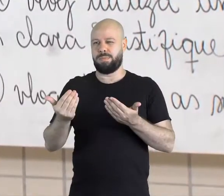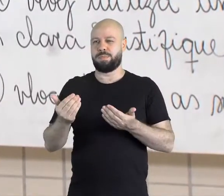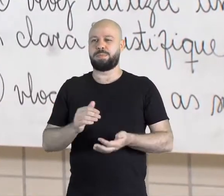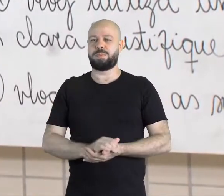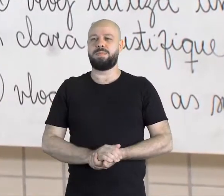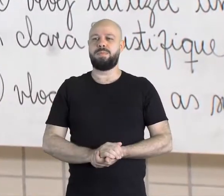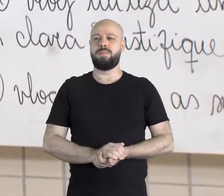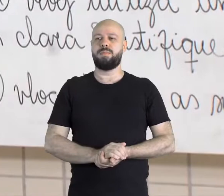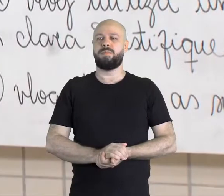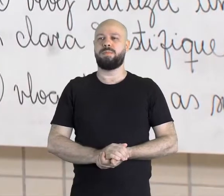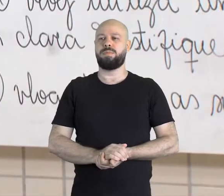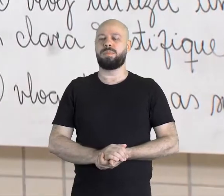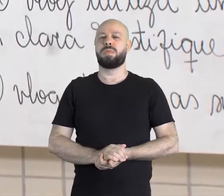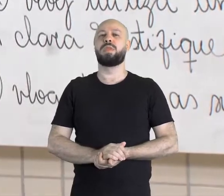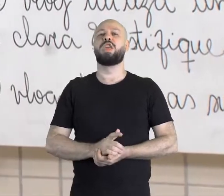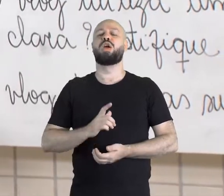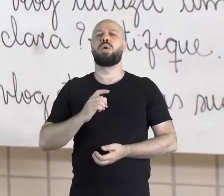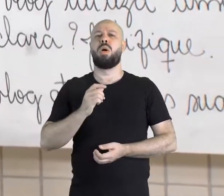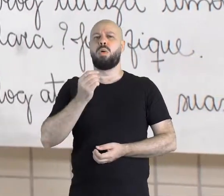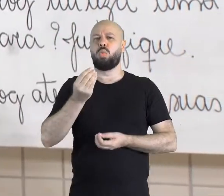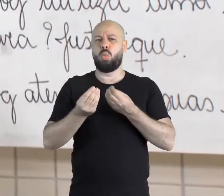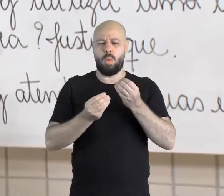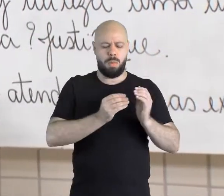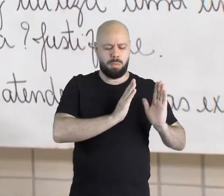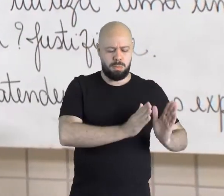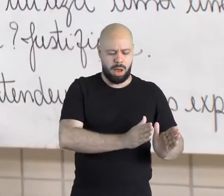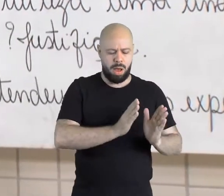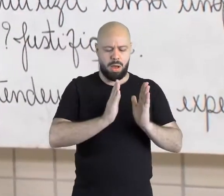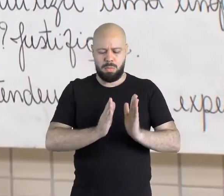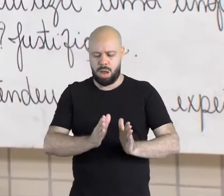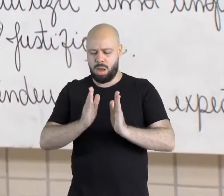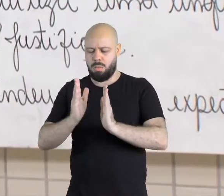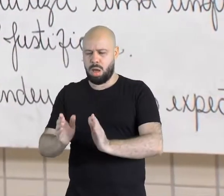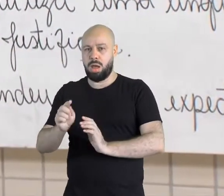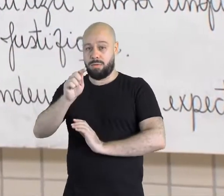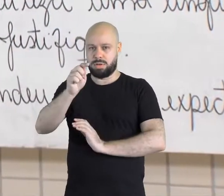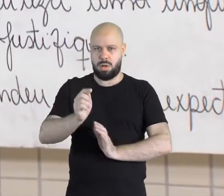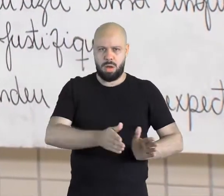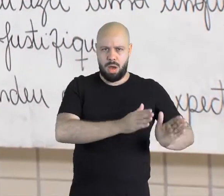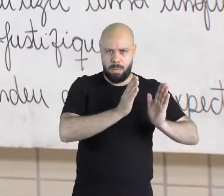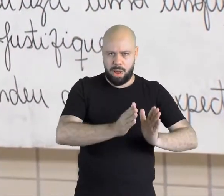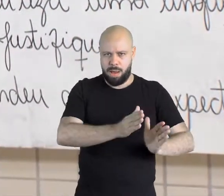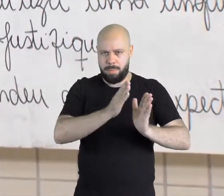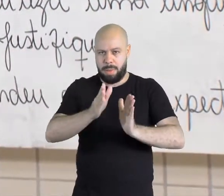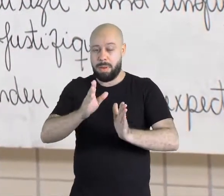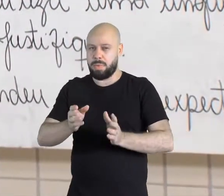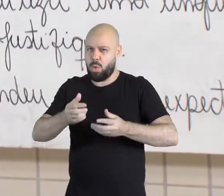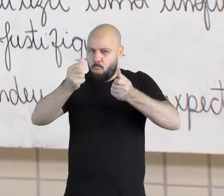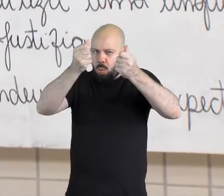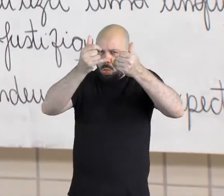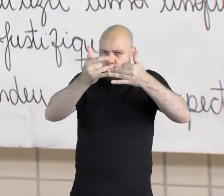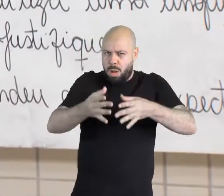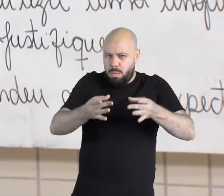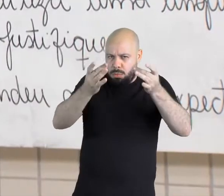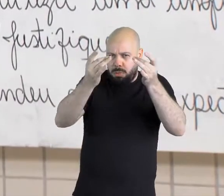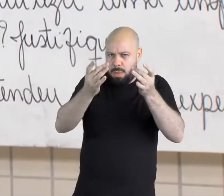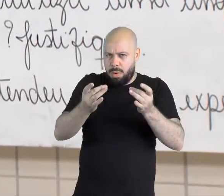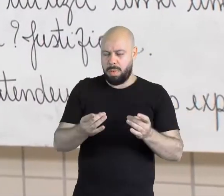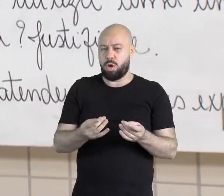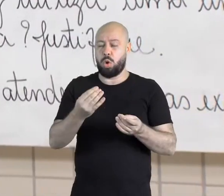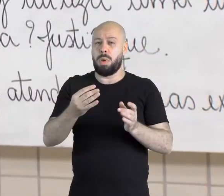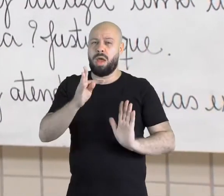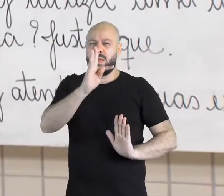Eu coloquei aí um passo a passo para você seguir, vou detalhar. Você não vai fazer o